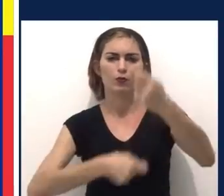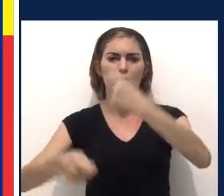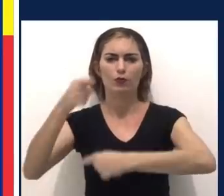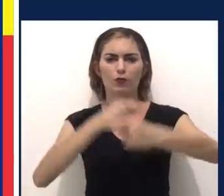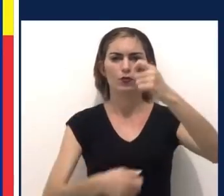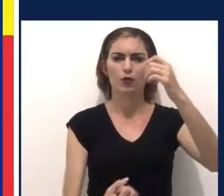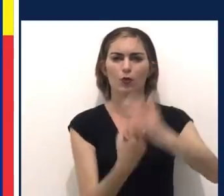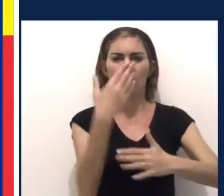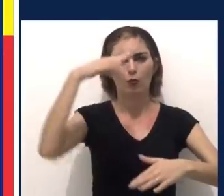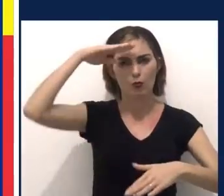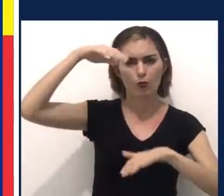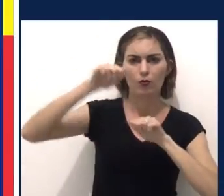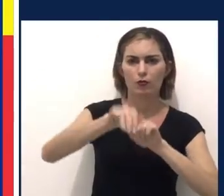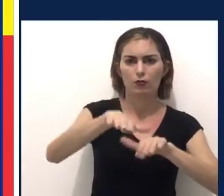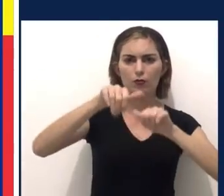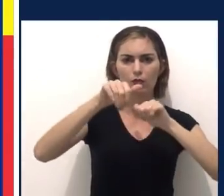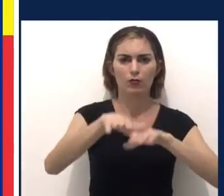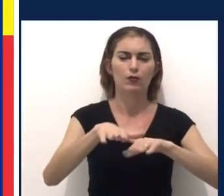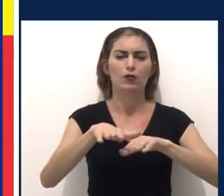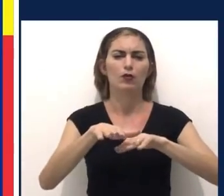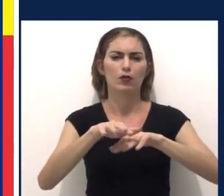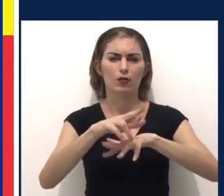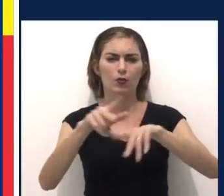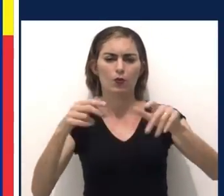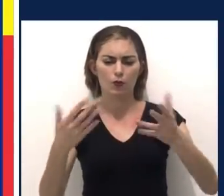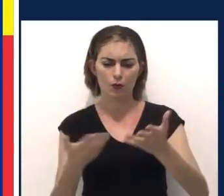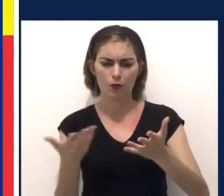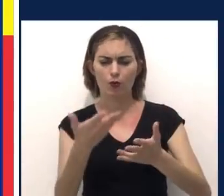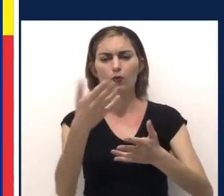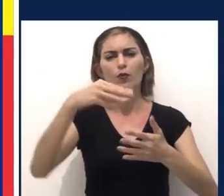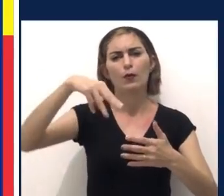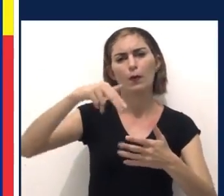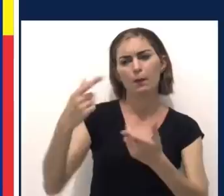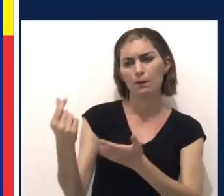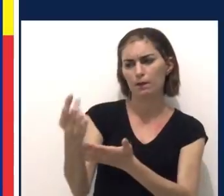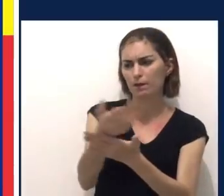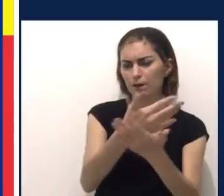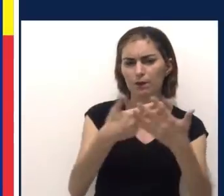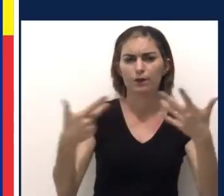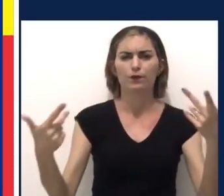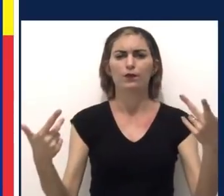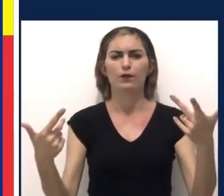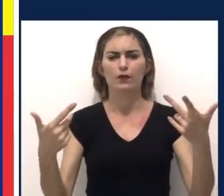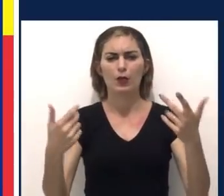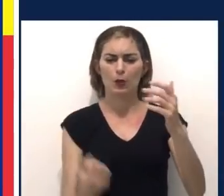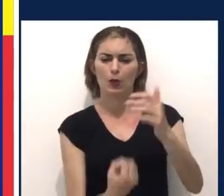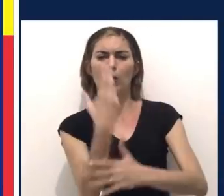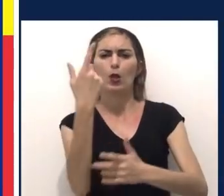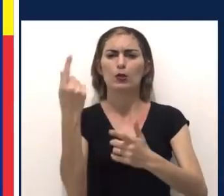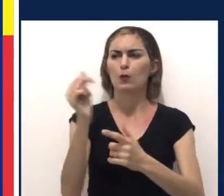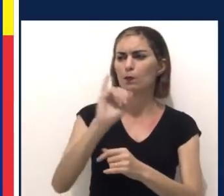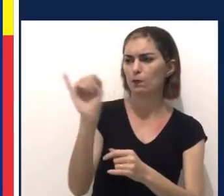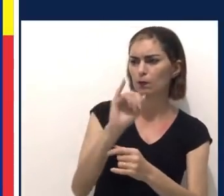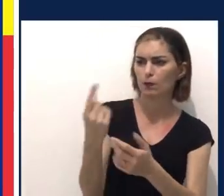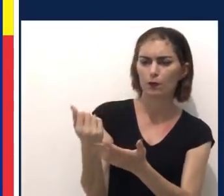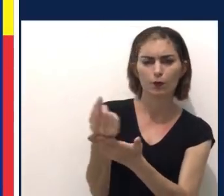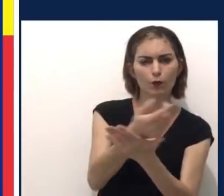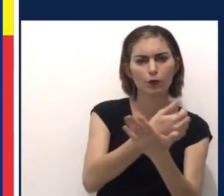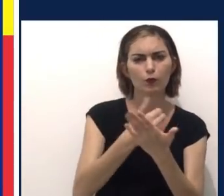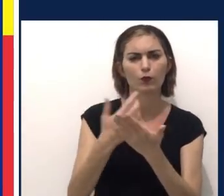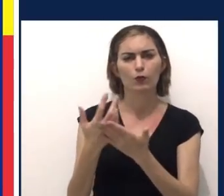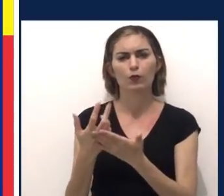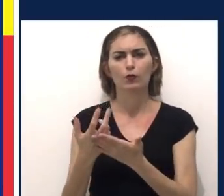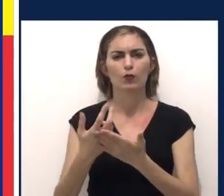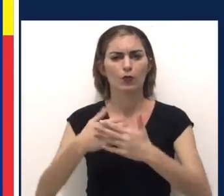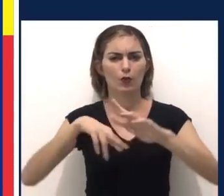Controle do comércio, formação de exército, controle de produção de manufatureiras, criação de